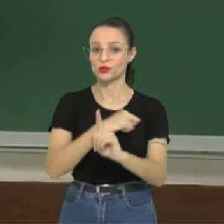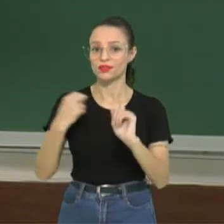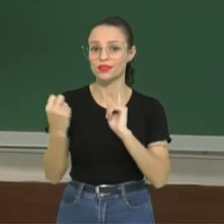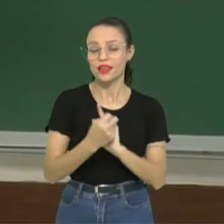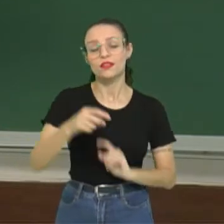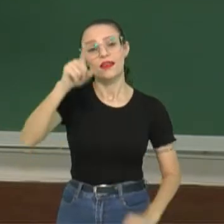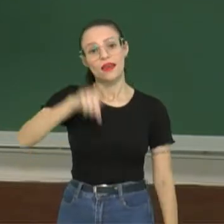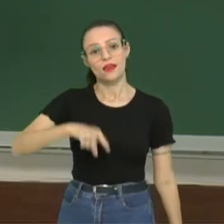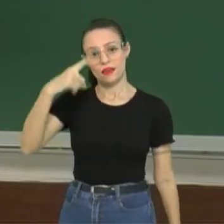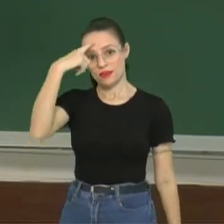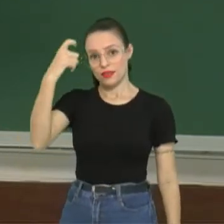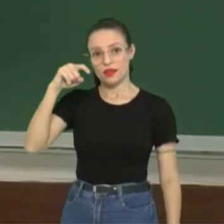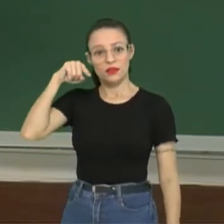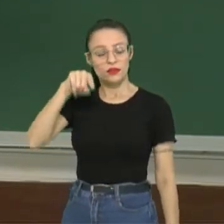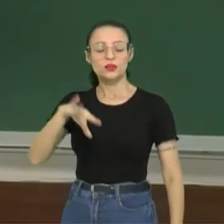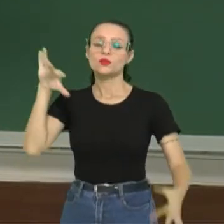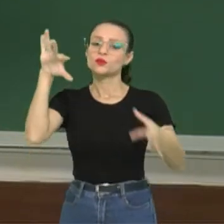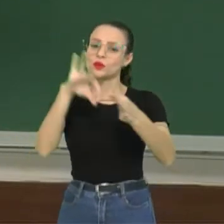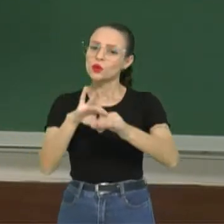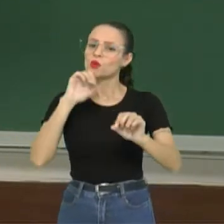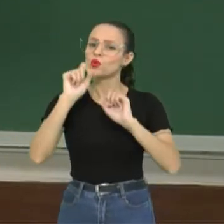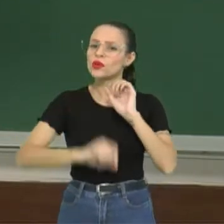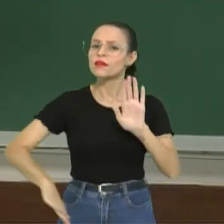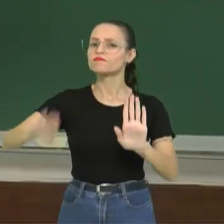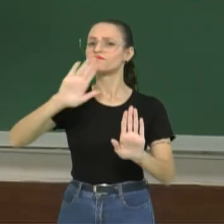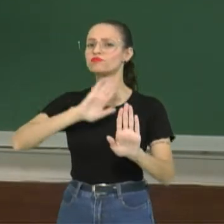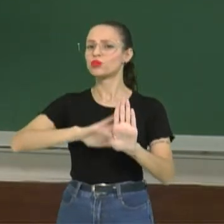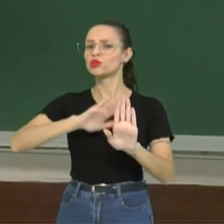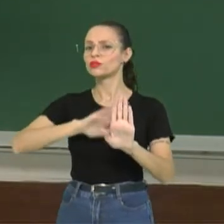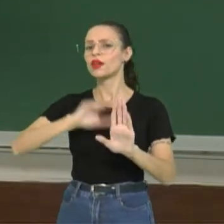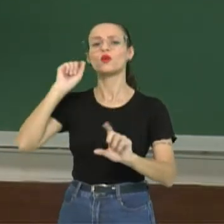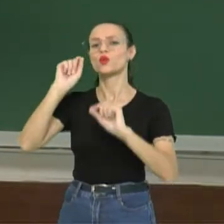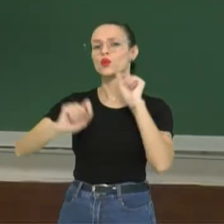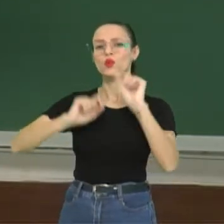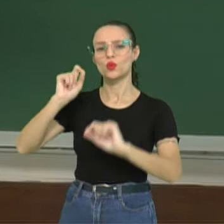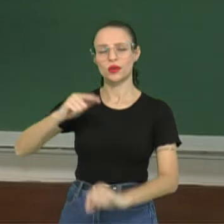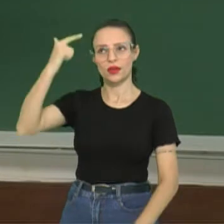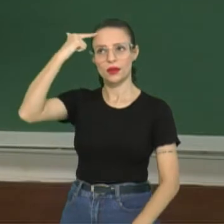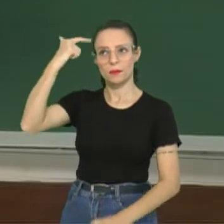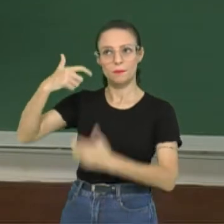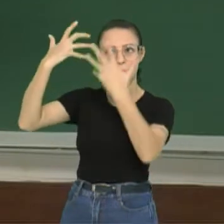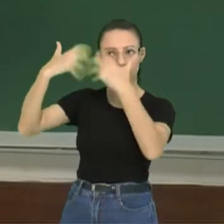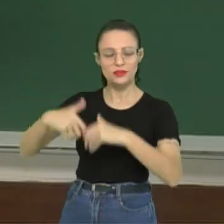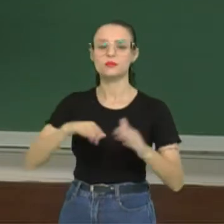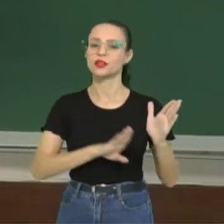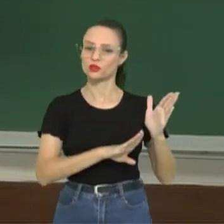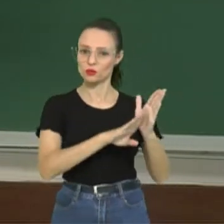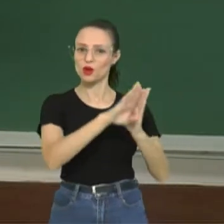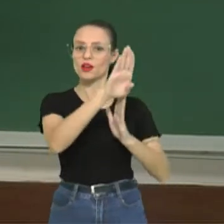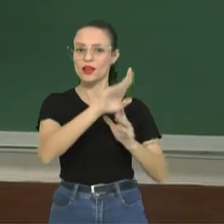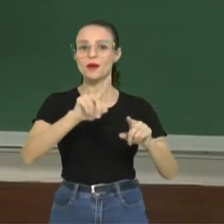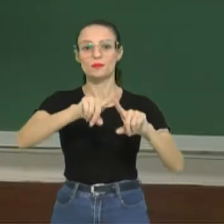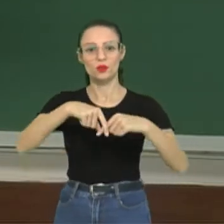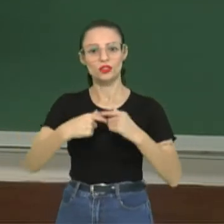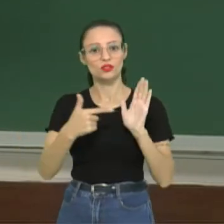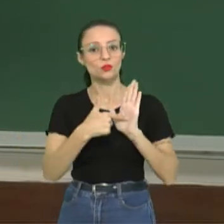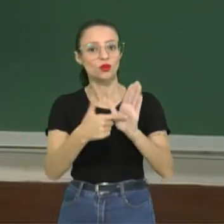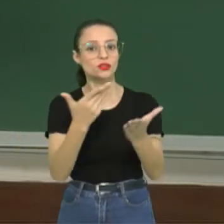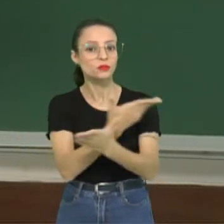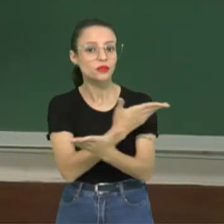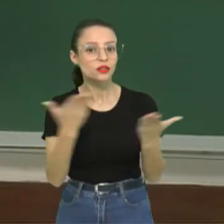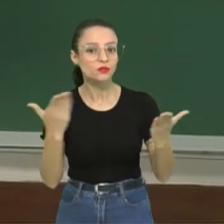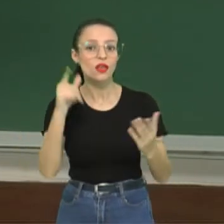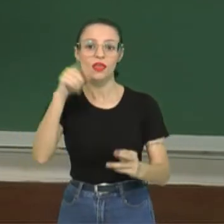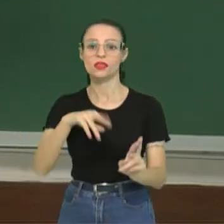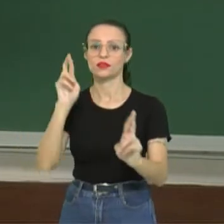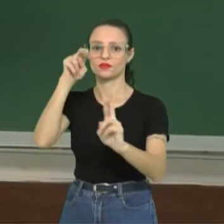essas ideias aí elas trazem como um pano de fundo um pensamentos progressistas por isso que eu trouxe isso para vocês